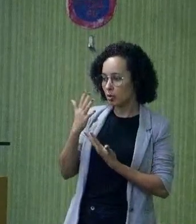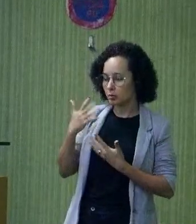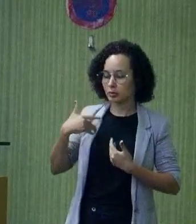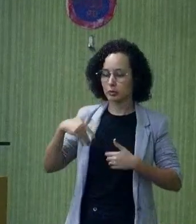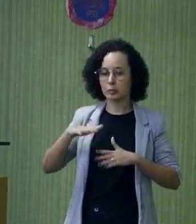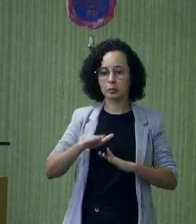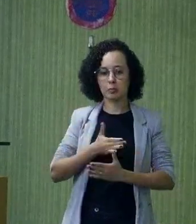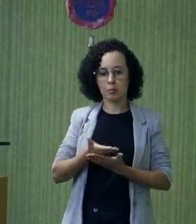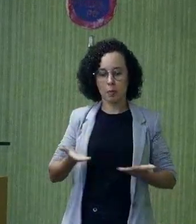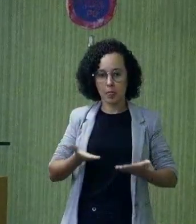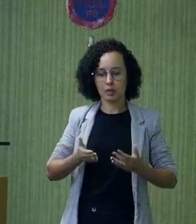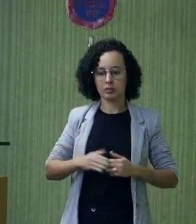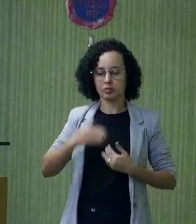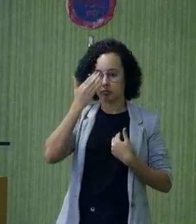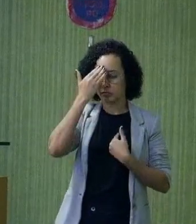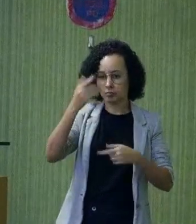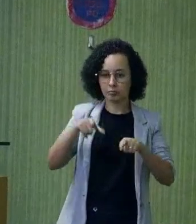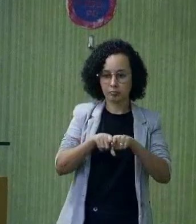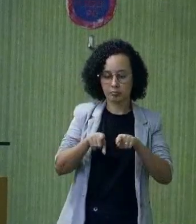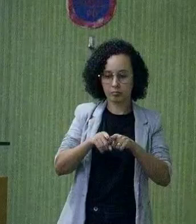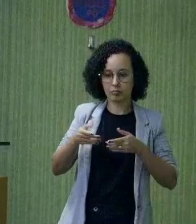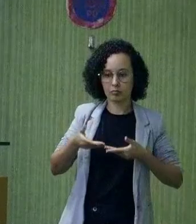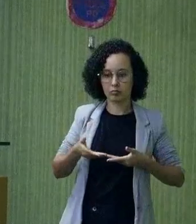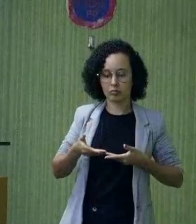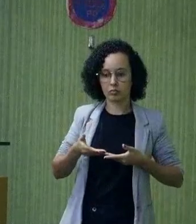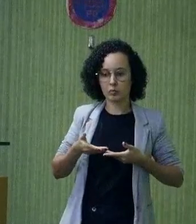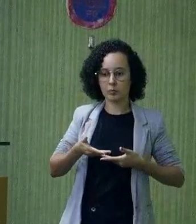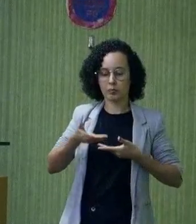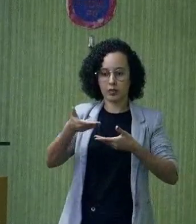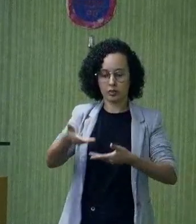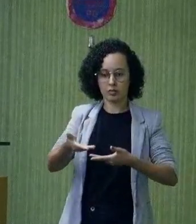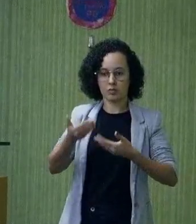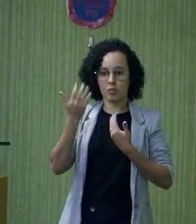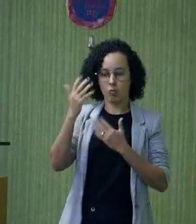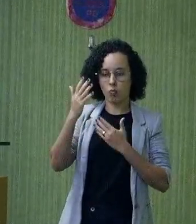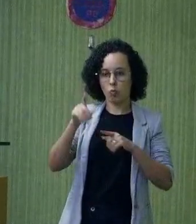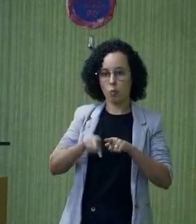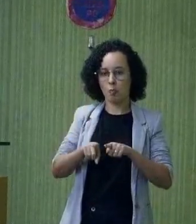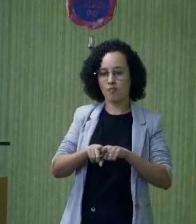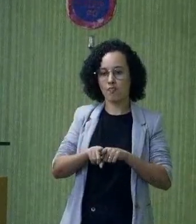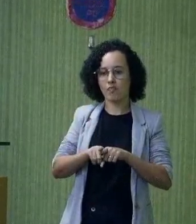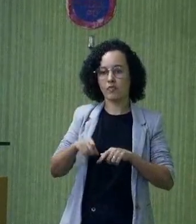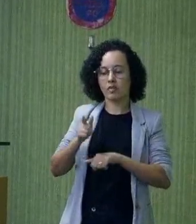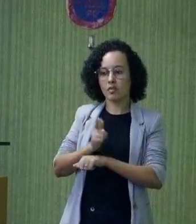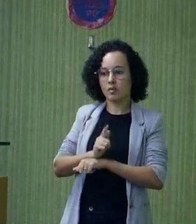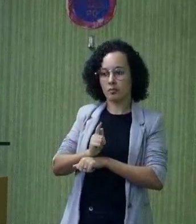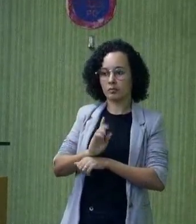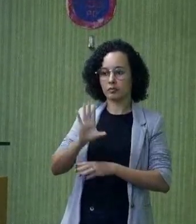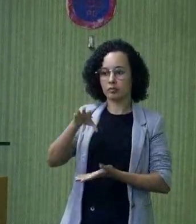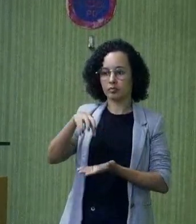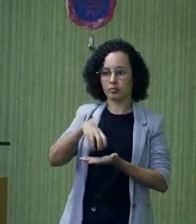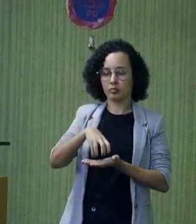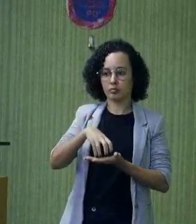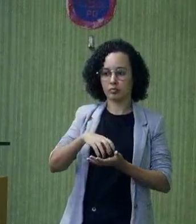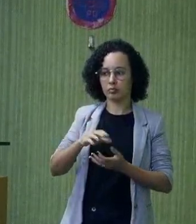evento agradecendo o convite né E também parabenizando pela excelente gestão no C